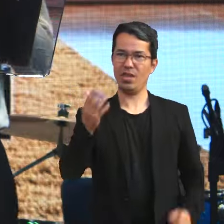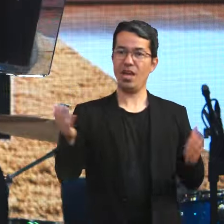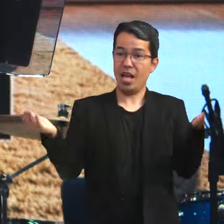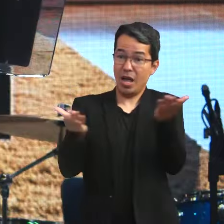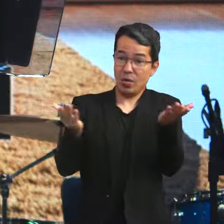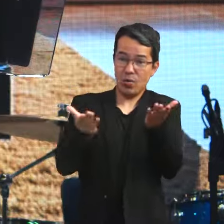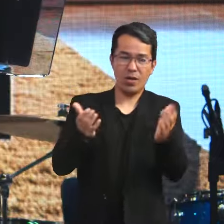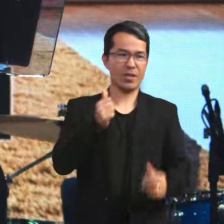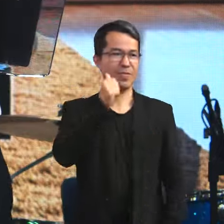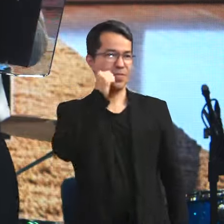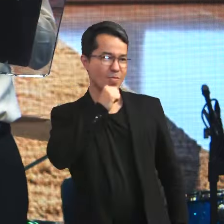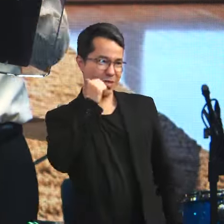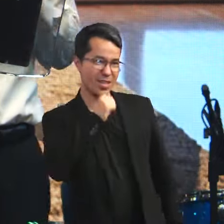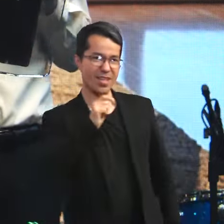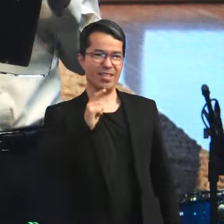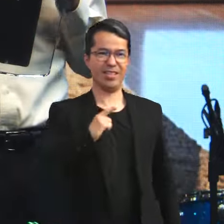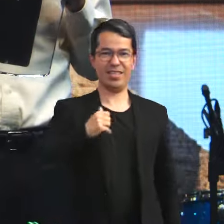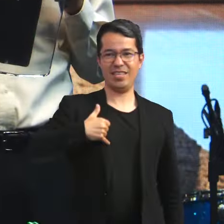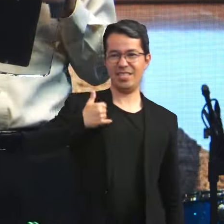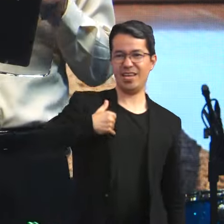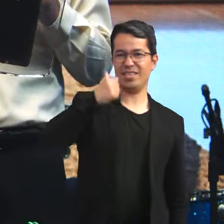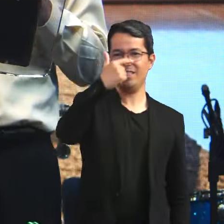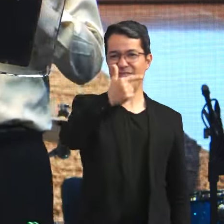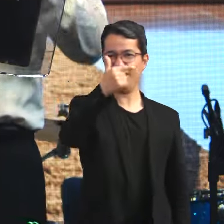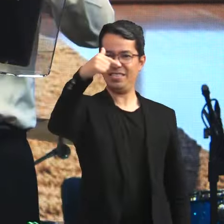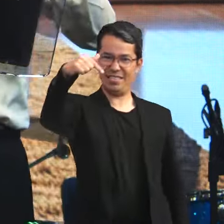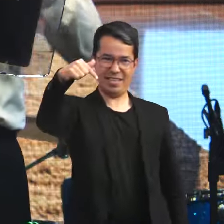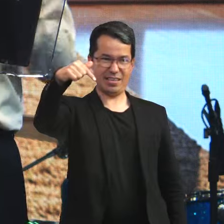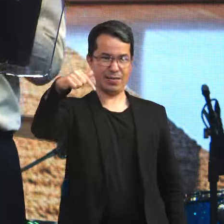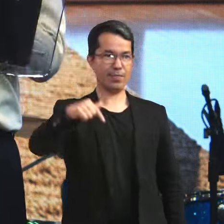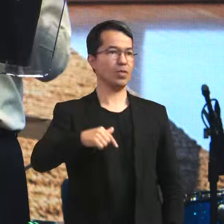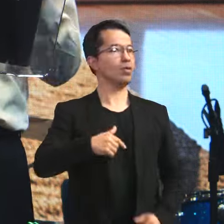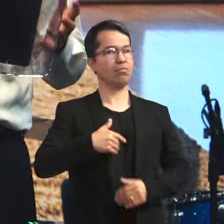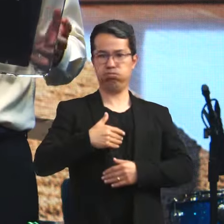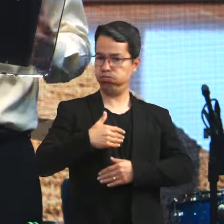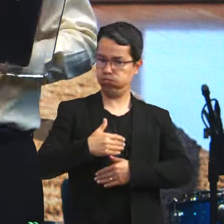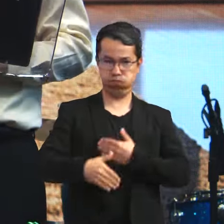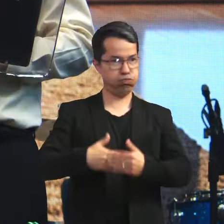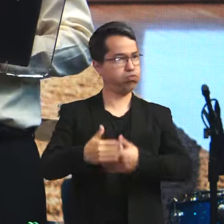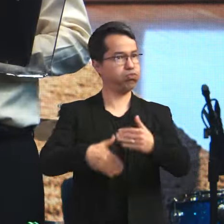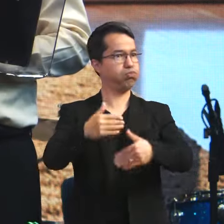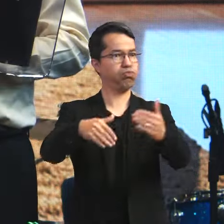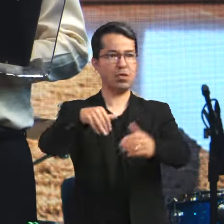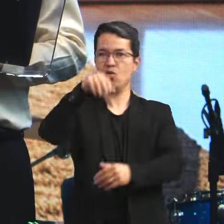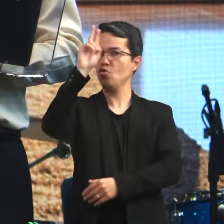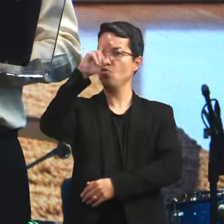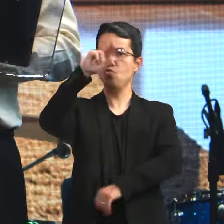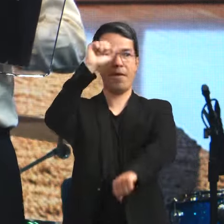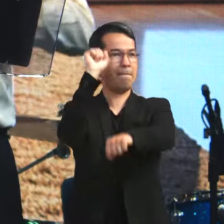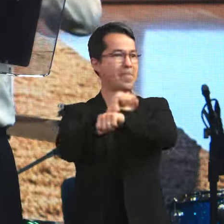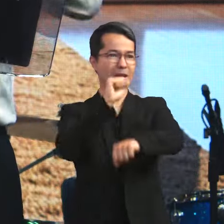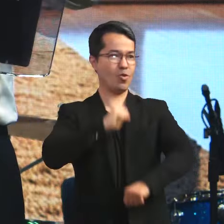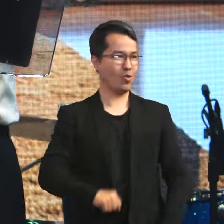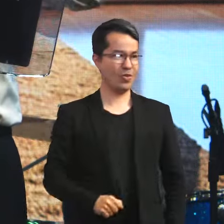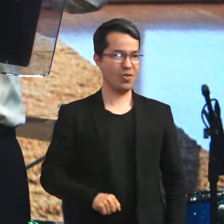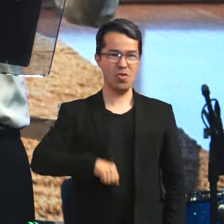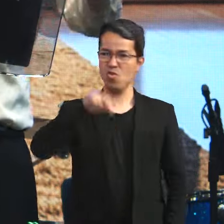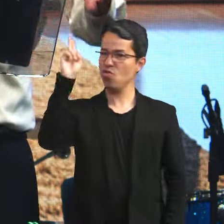2014 hoje Malala tem 27 anos de idade ela continua